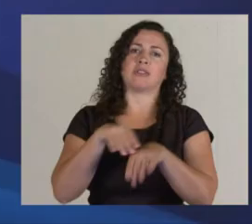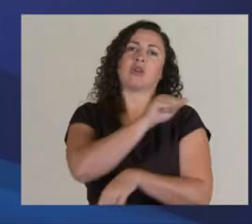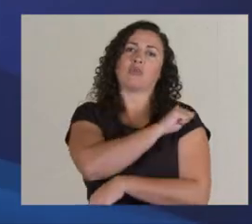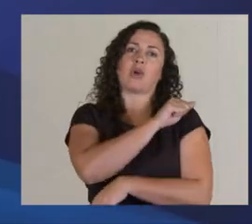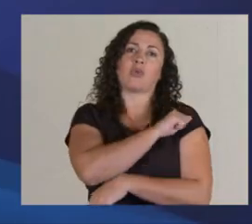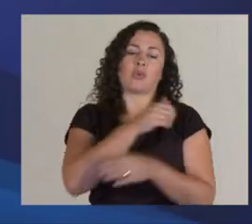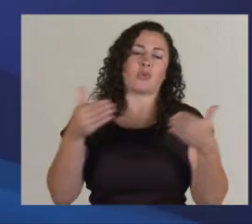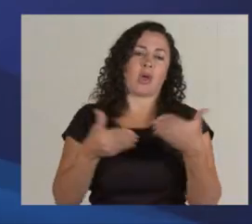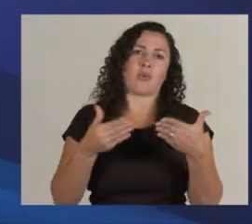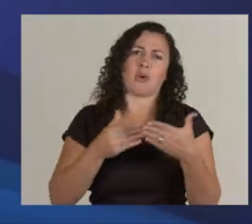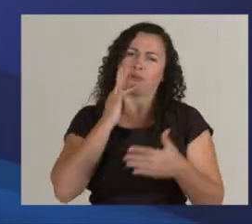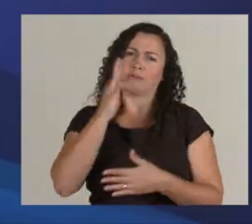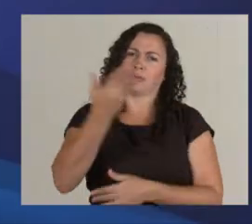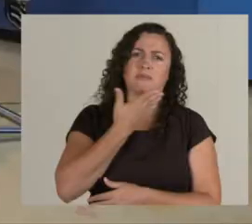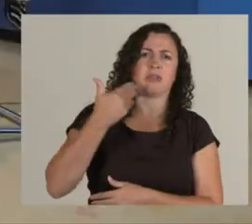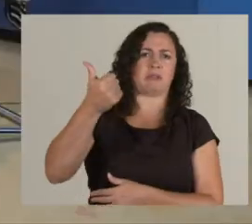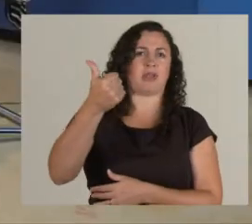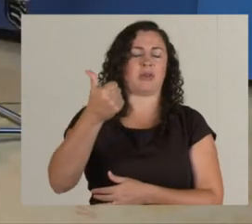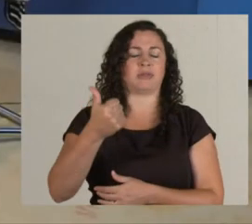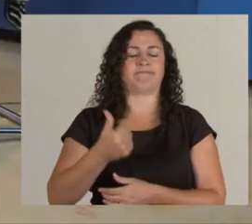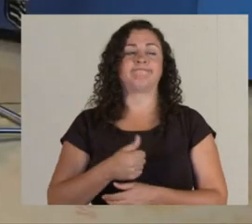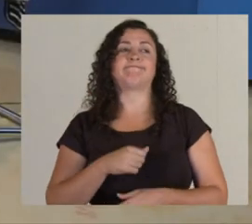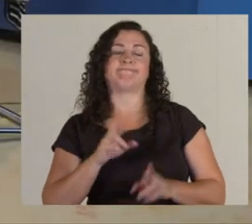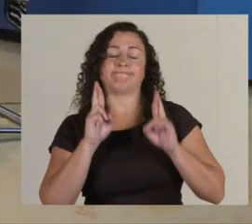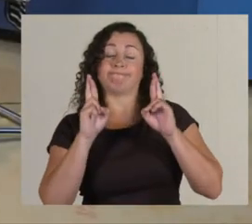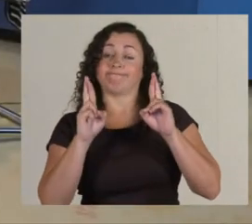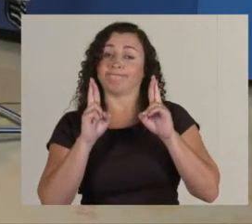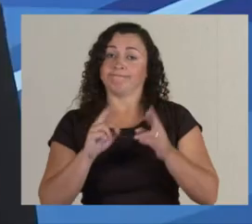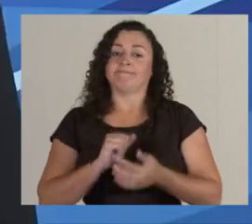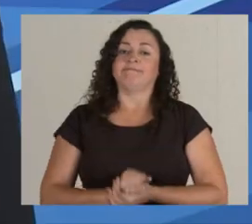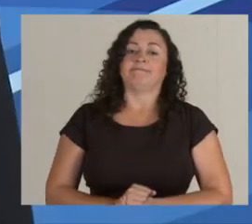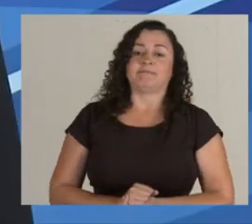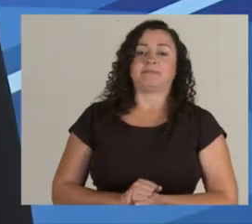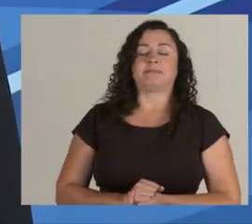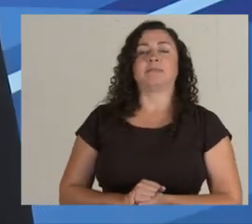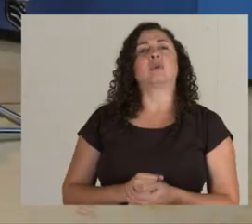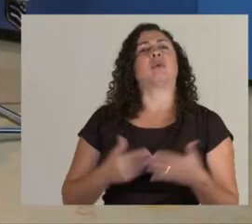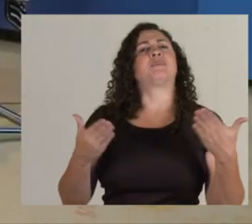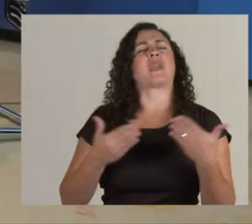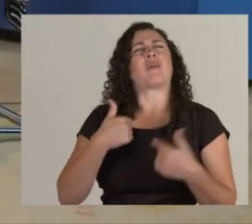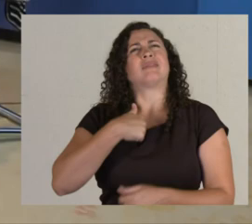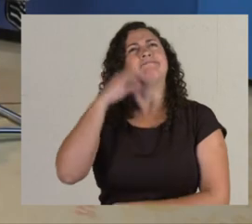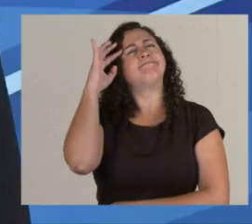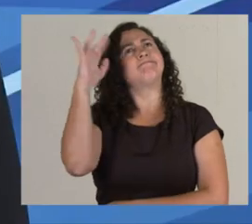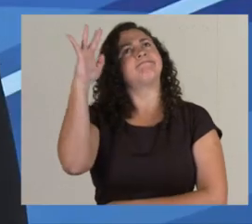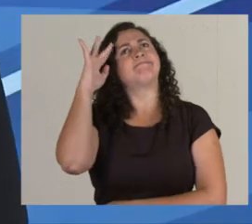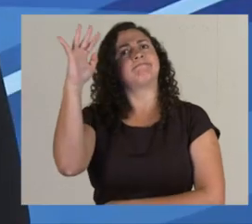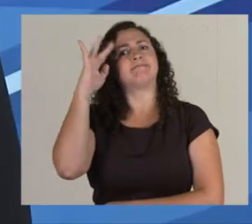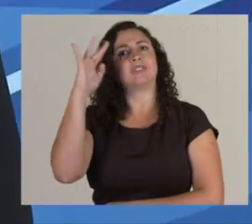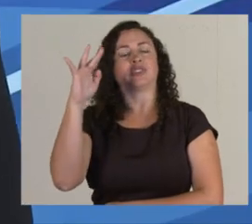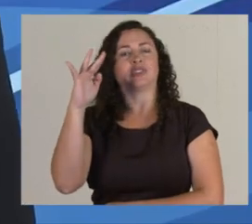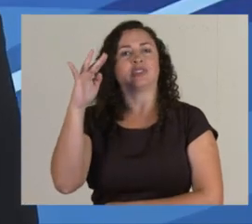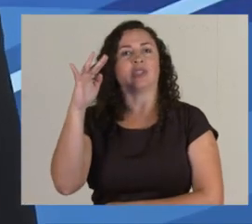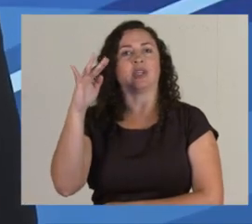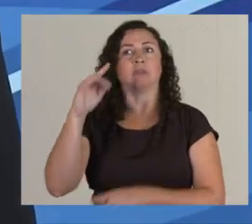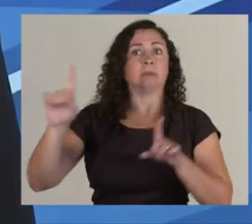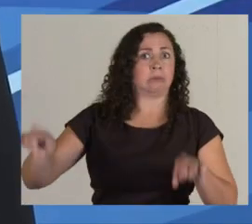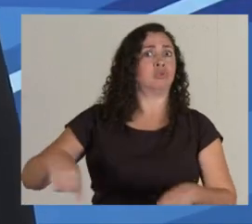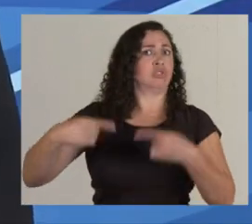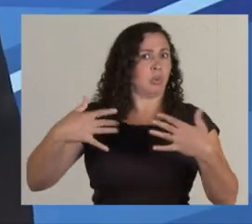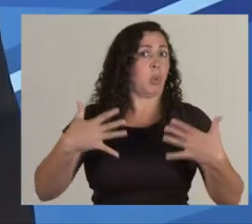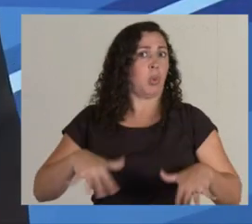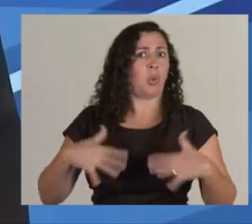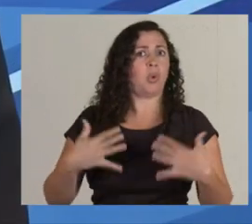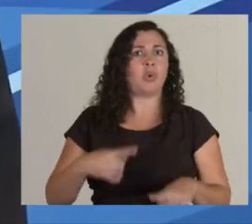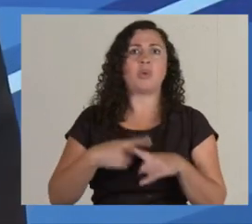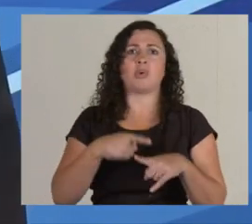melhor do que o estudante que nós estamos tendo hoje. Isso que a Unicamp espera, né? Agora, eu fico imaginando aqui qual foi o